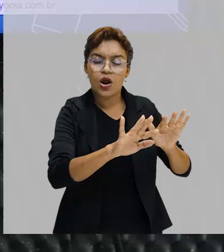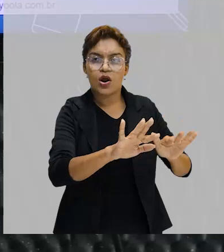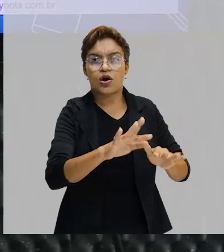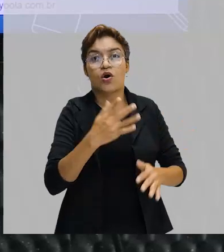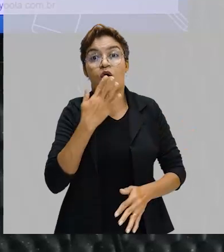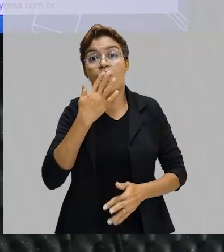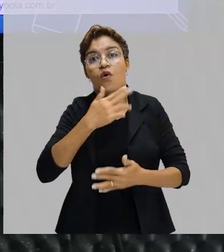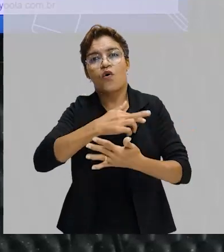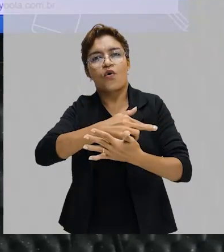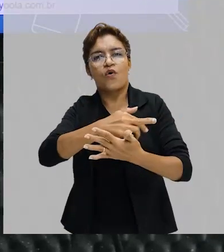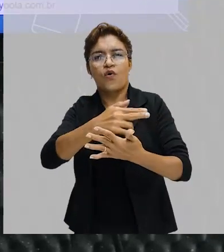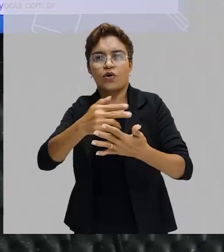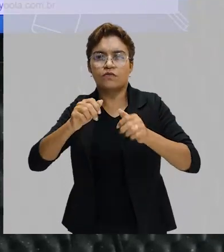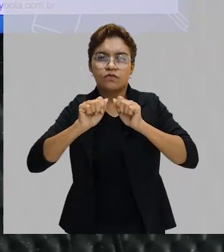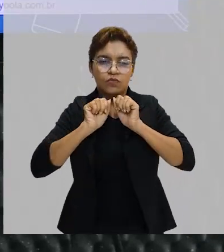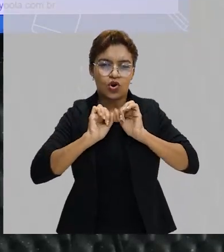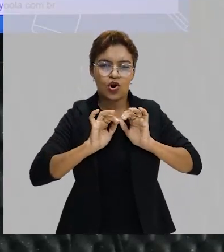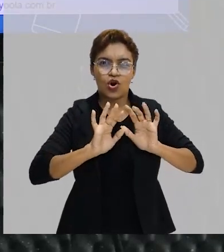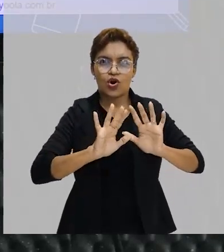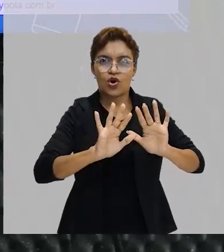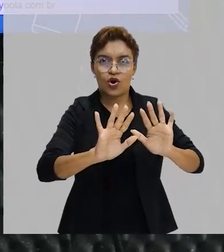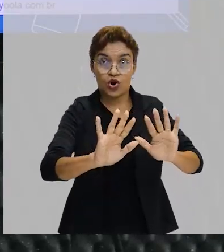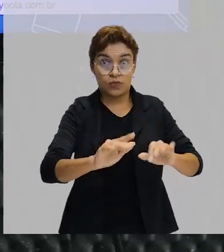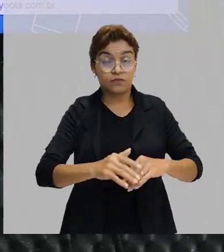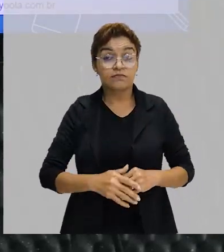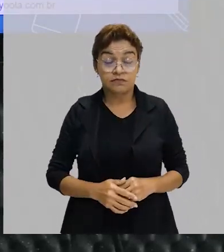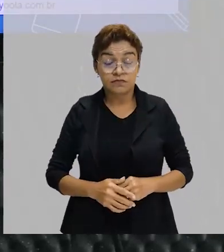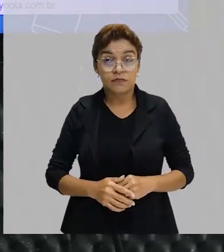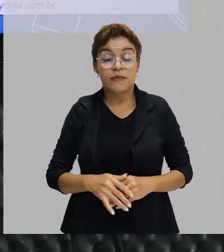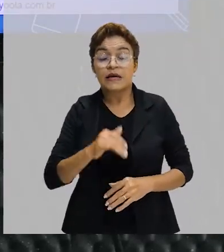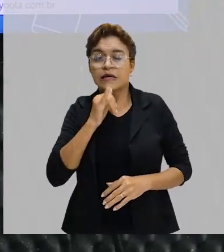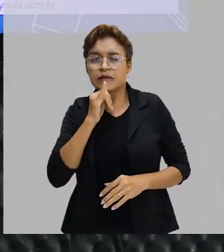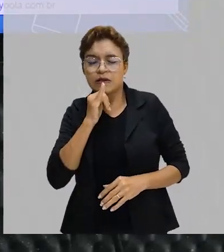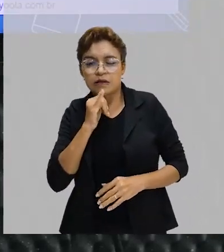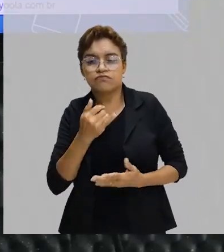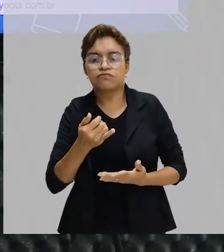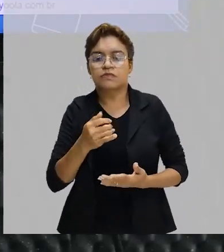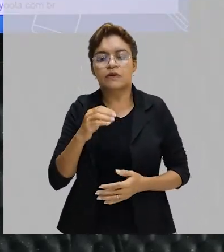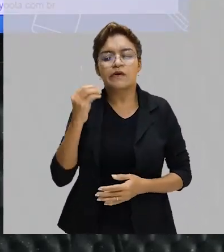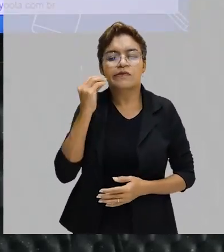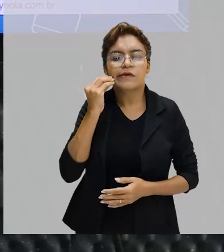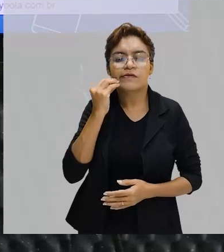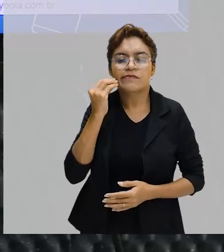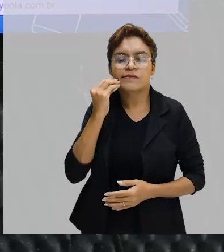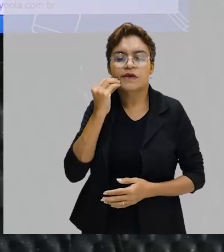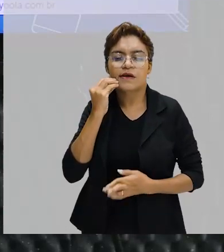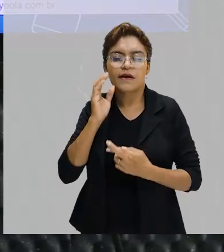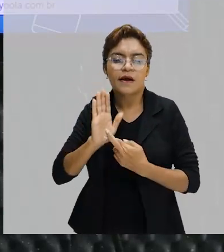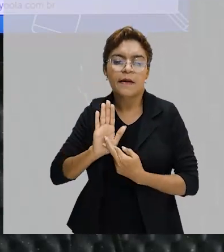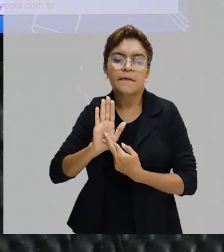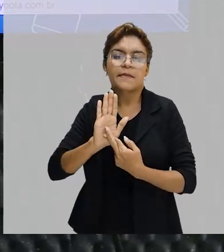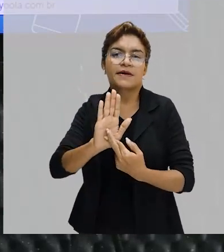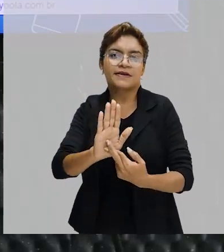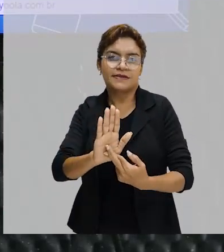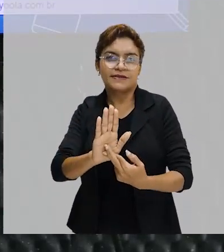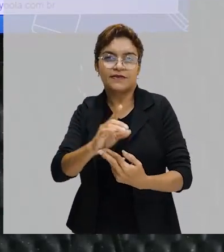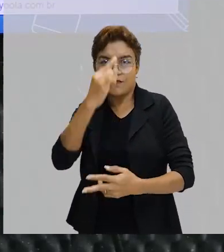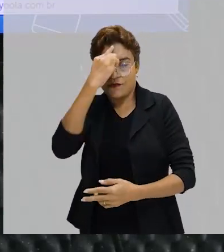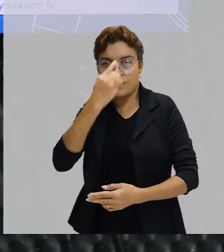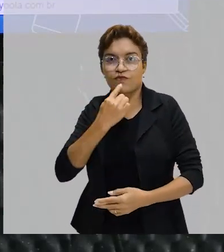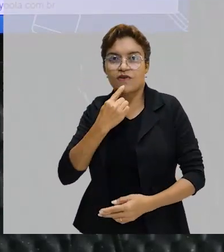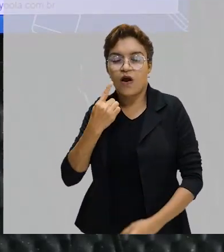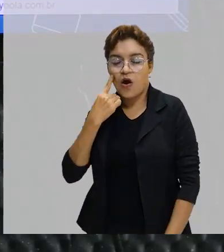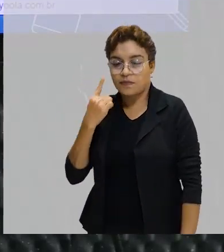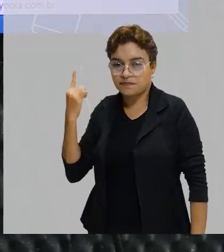a um conjunto de cores. E aqui eu tentei representar através dessa figura. Então, nós